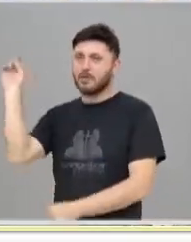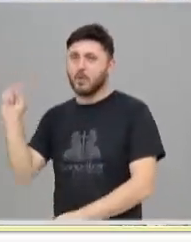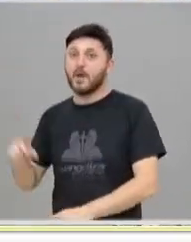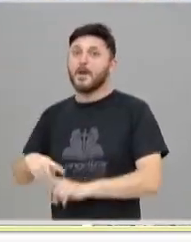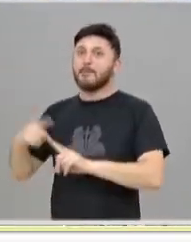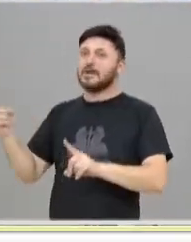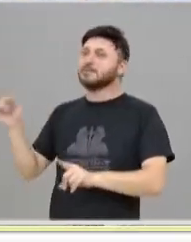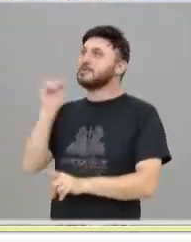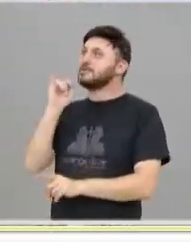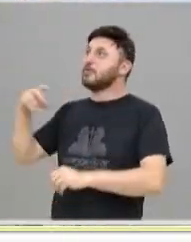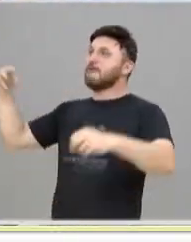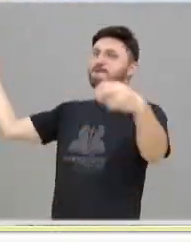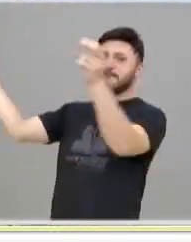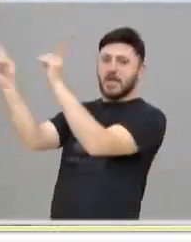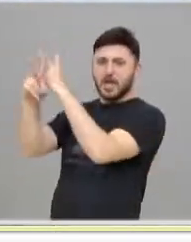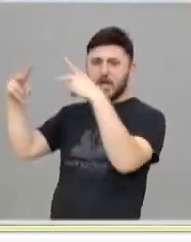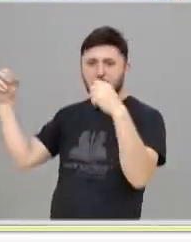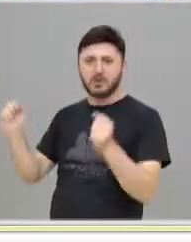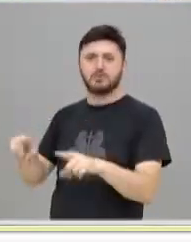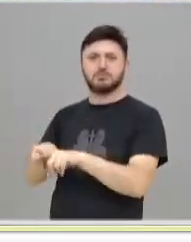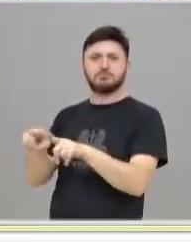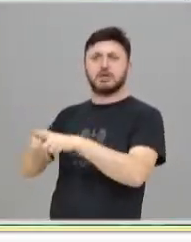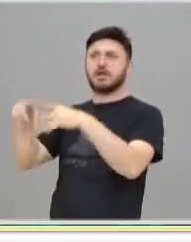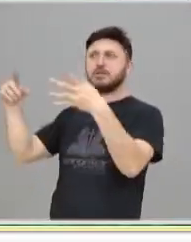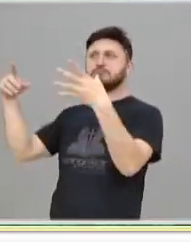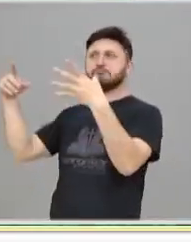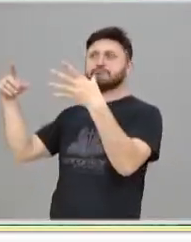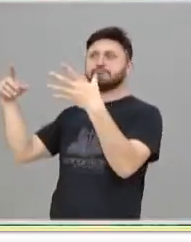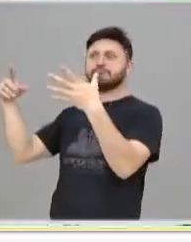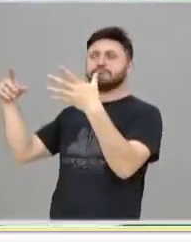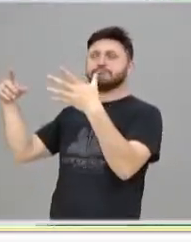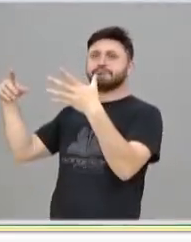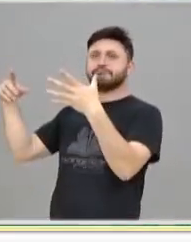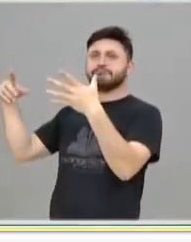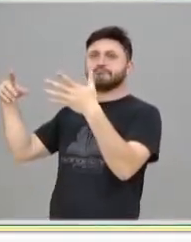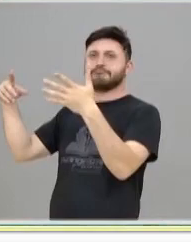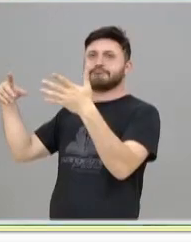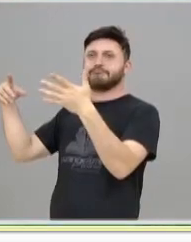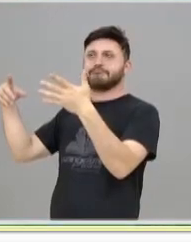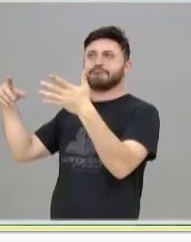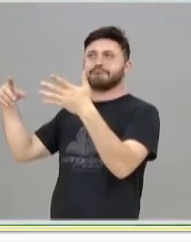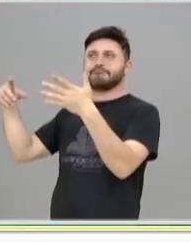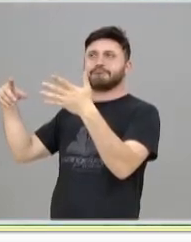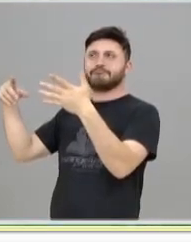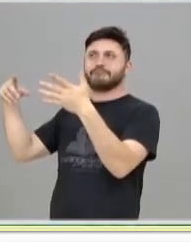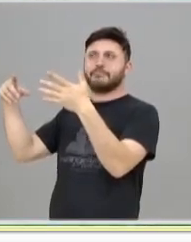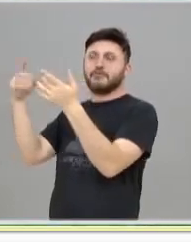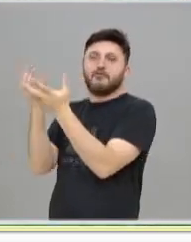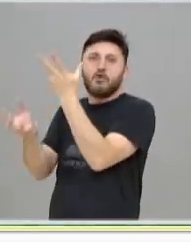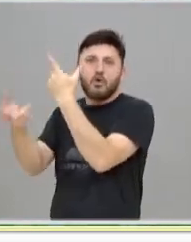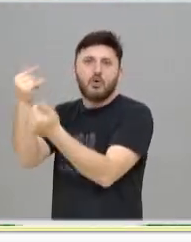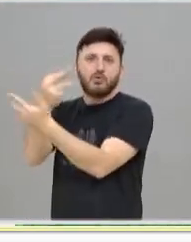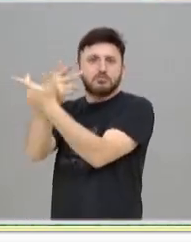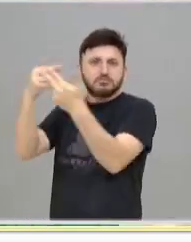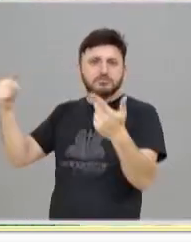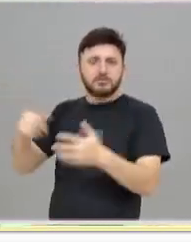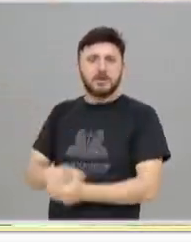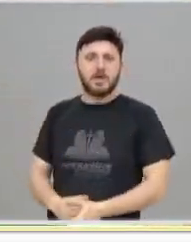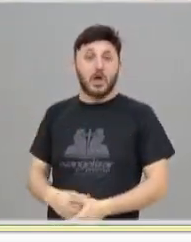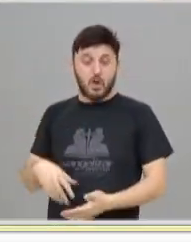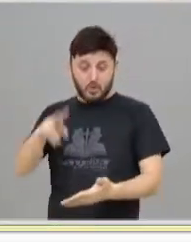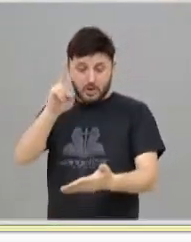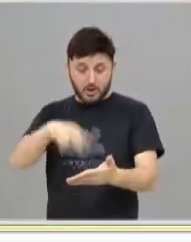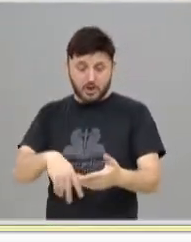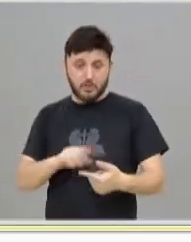estrondante, diz o texto aqui, segundo Reis, o Senhor vai passar. Eu acredito